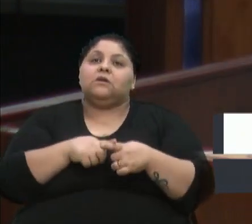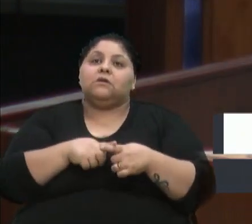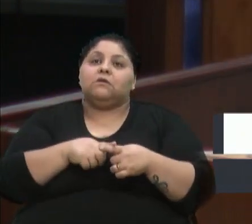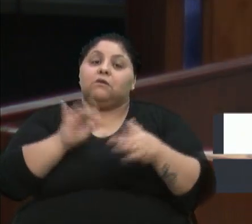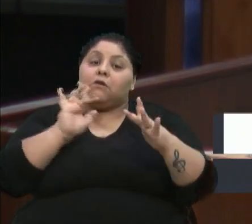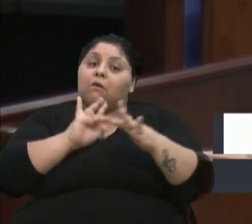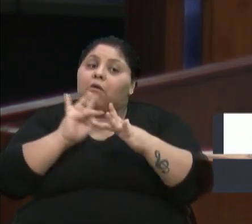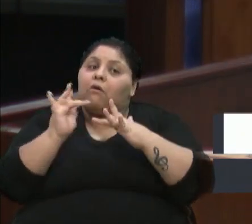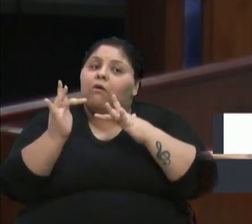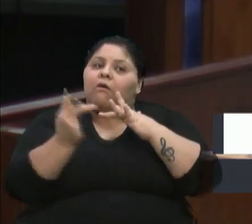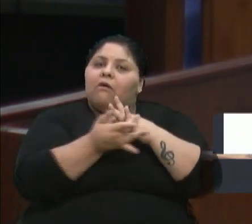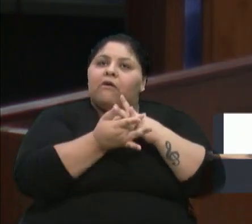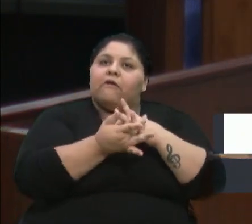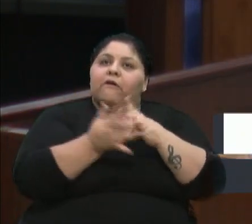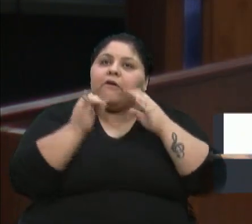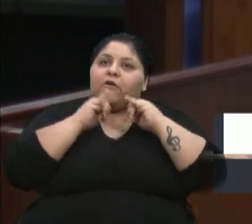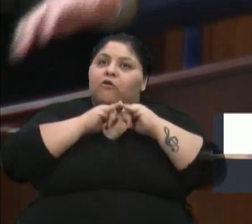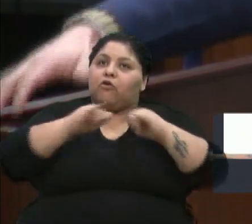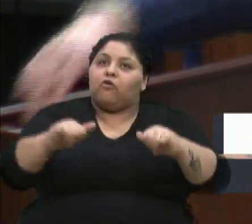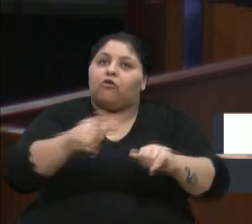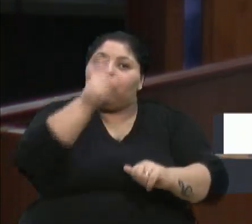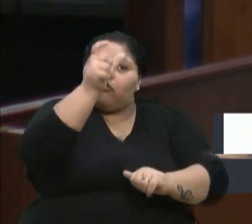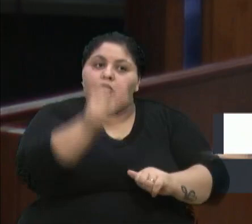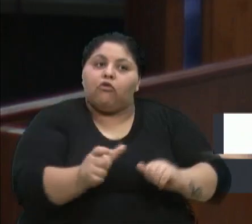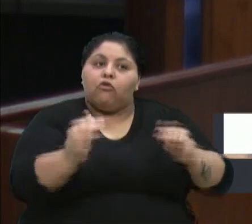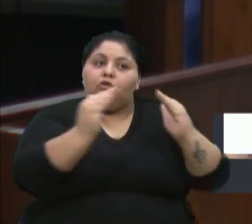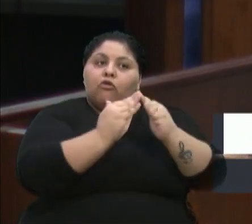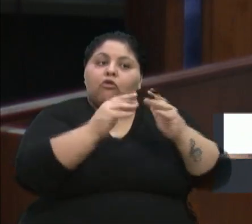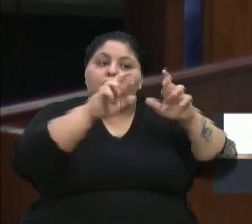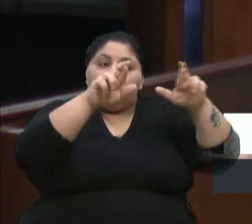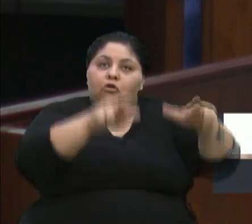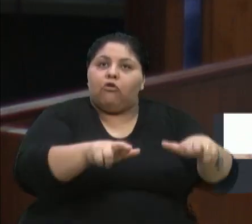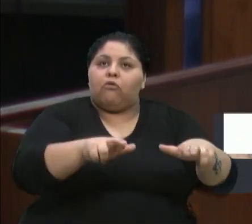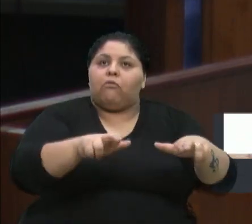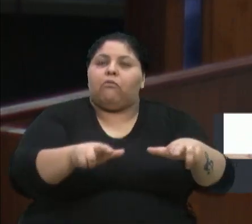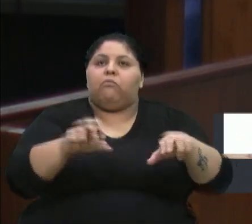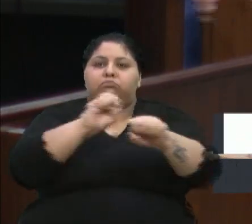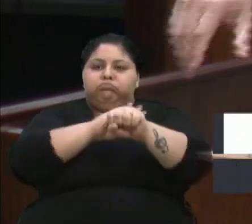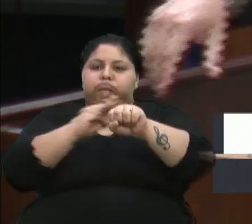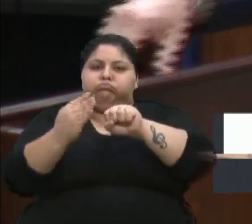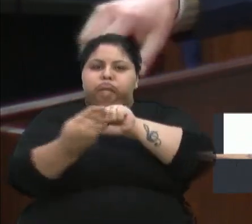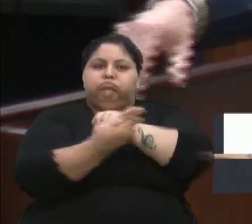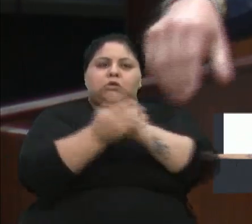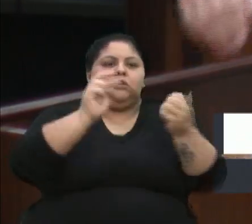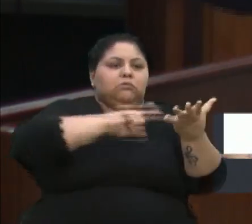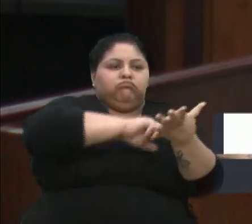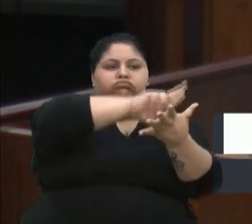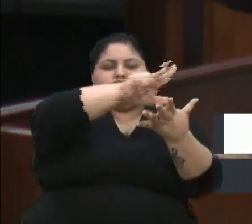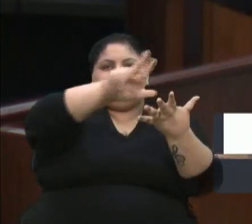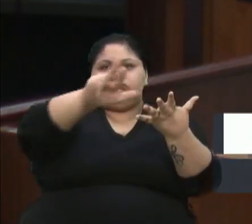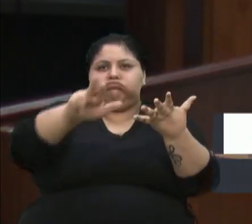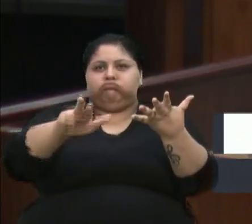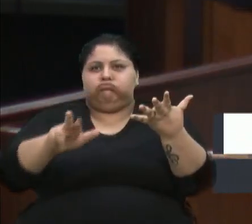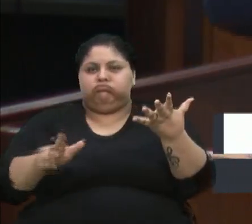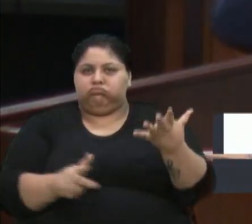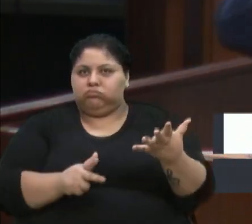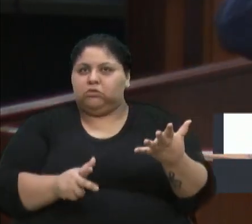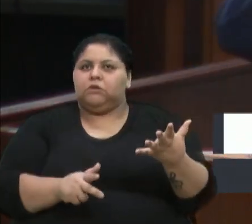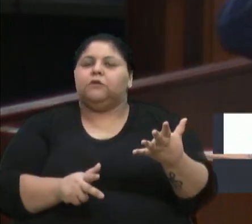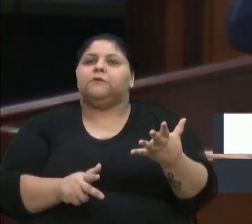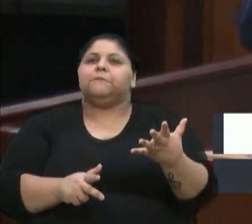sociais, eu quero estar comunicando os moradores da região, Jardim Iracema, Jardim Eldorado, Ana Rec, Serrano,